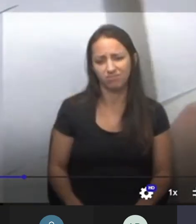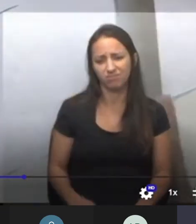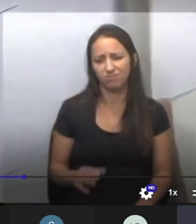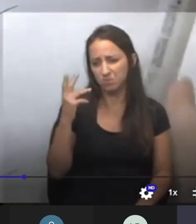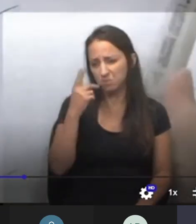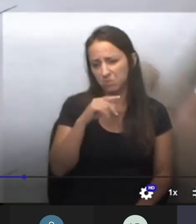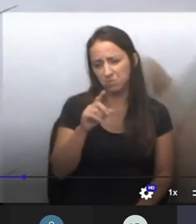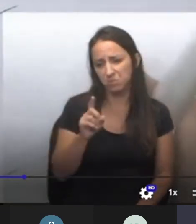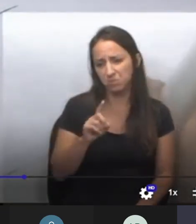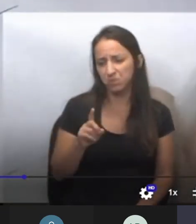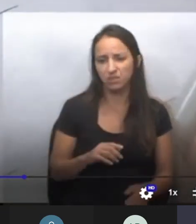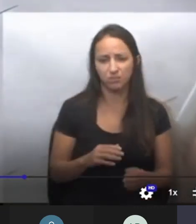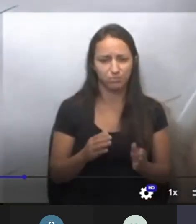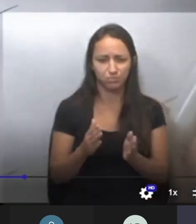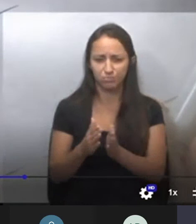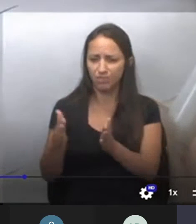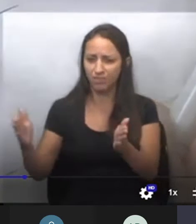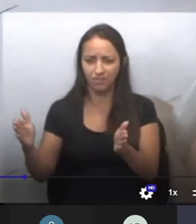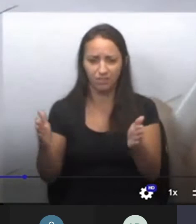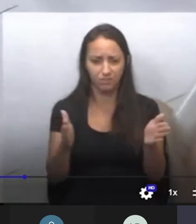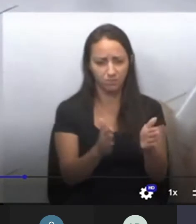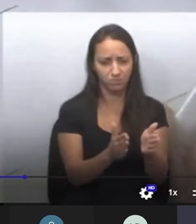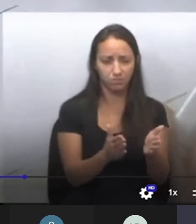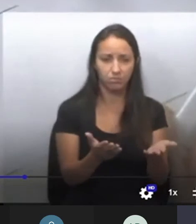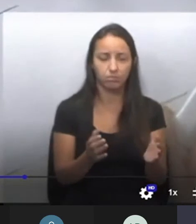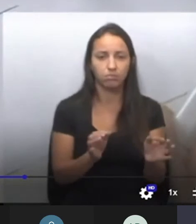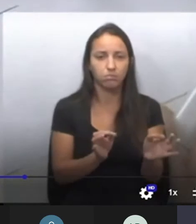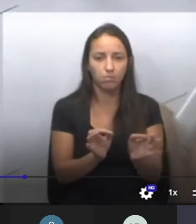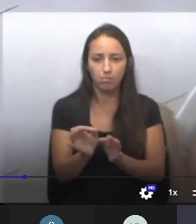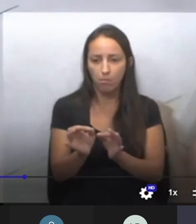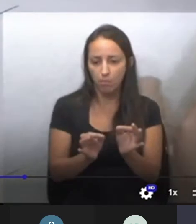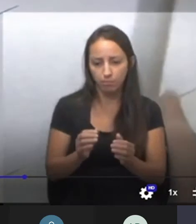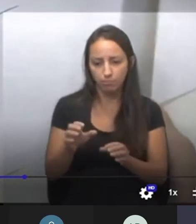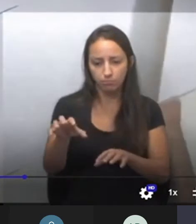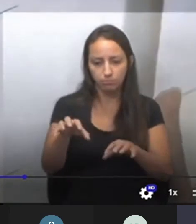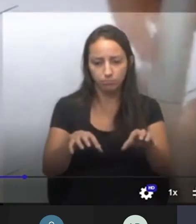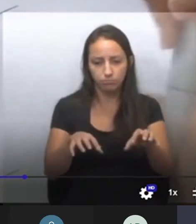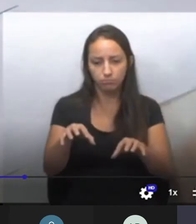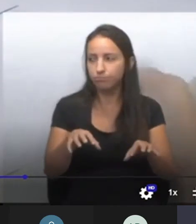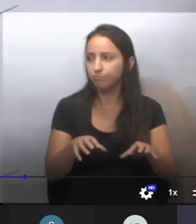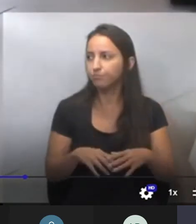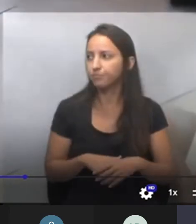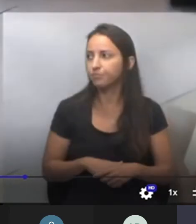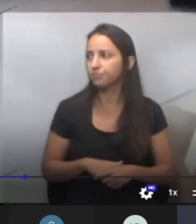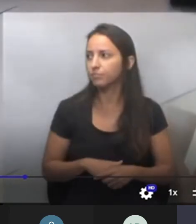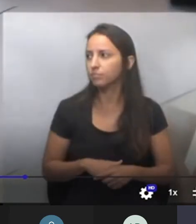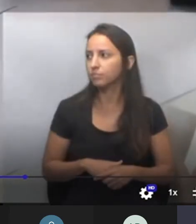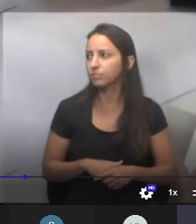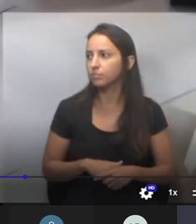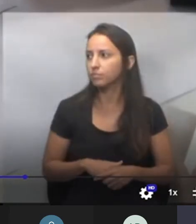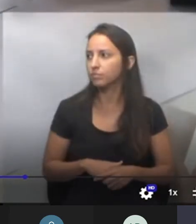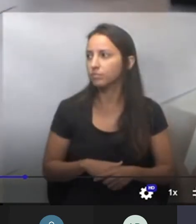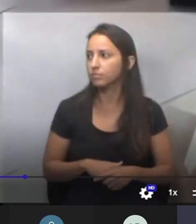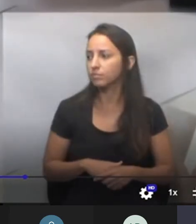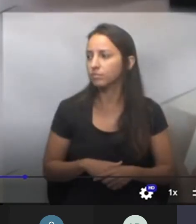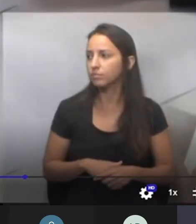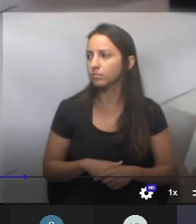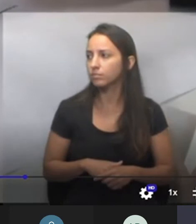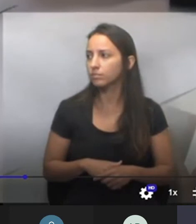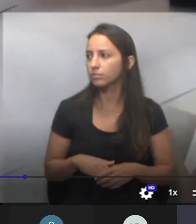bacana, tal coisa ficou grande, tal coisa ficou pequena, rearranja, tá certo? Aqui era até maior, né?